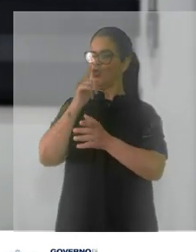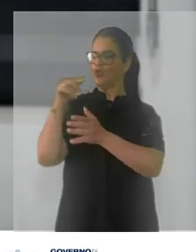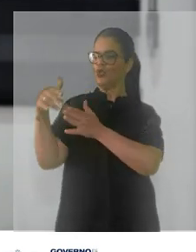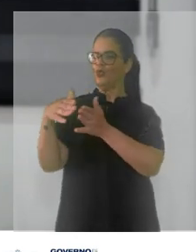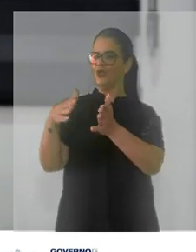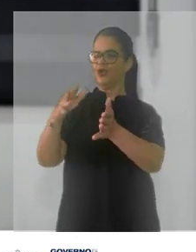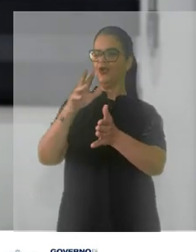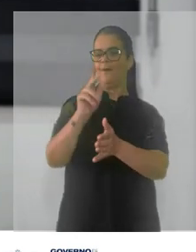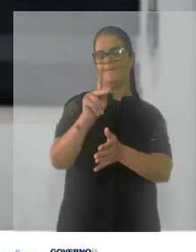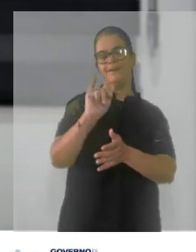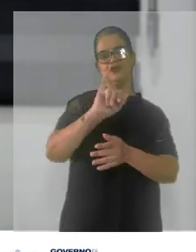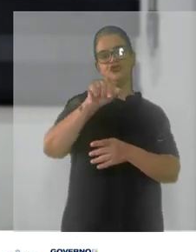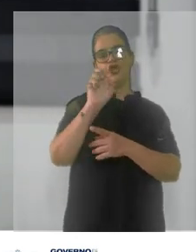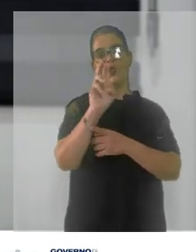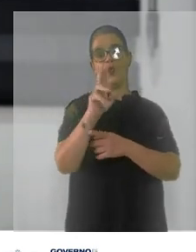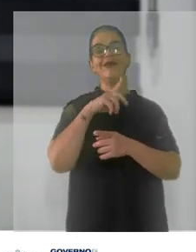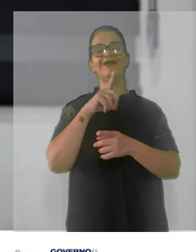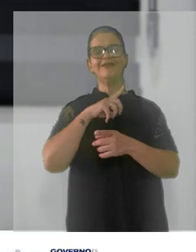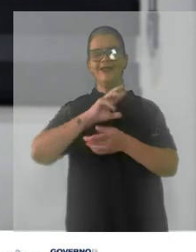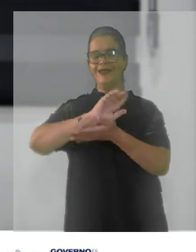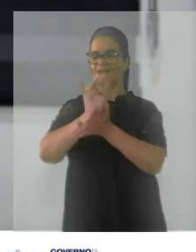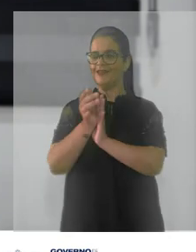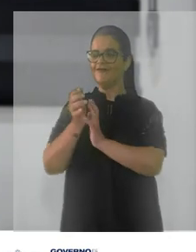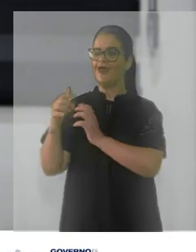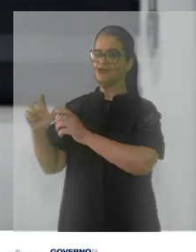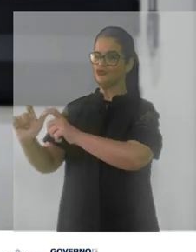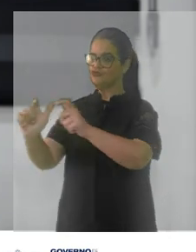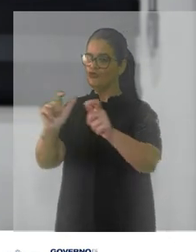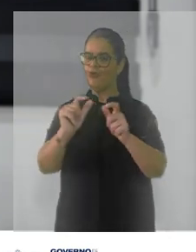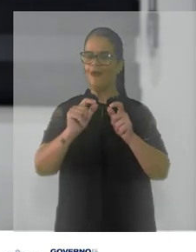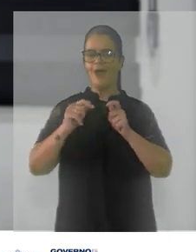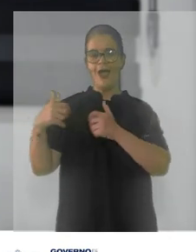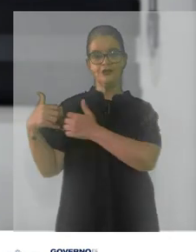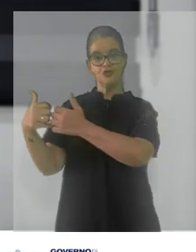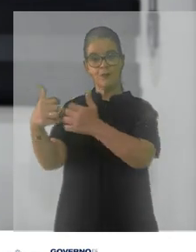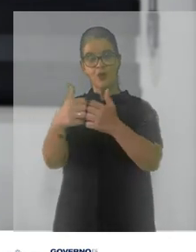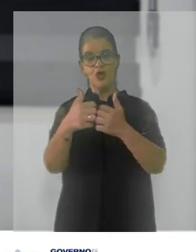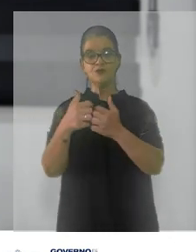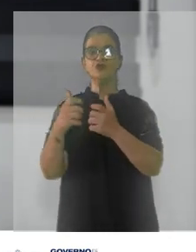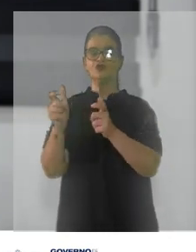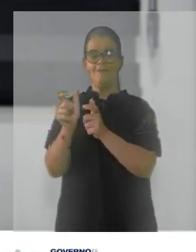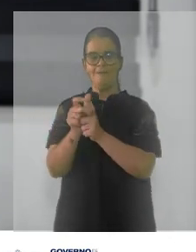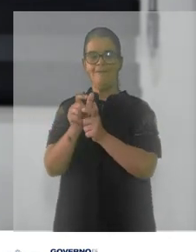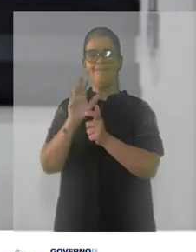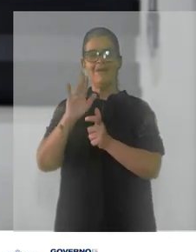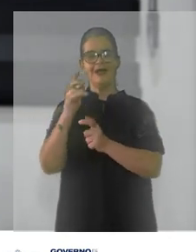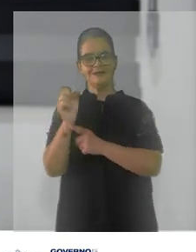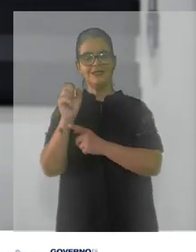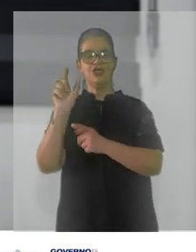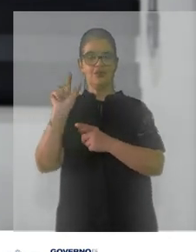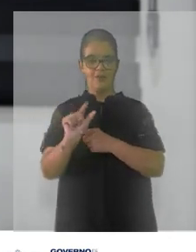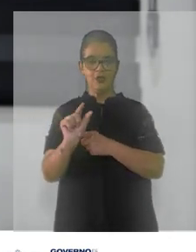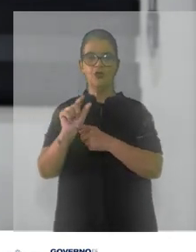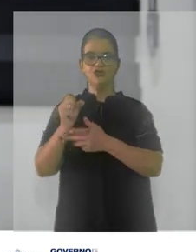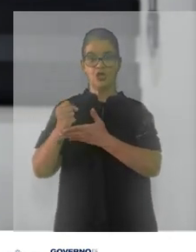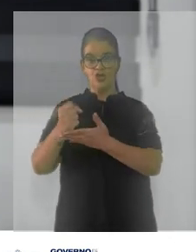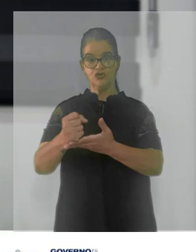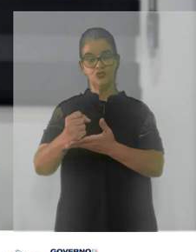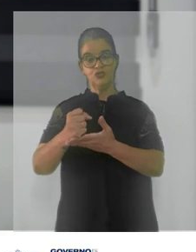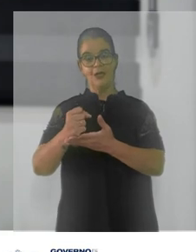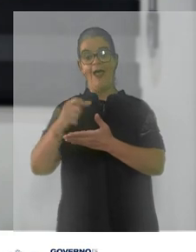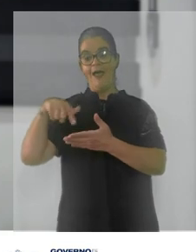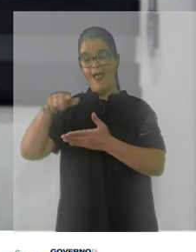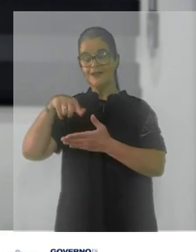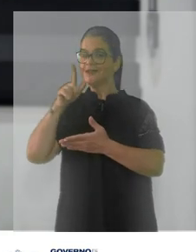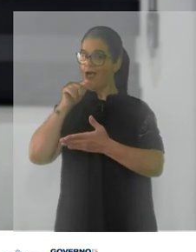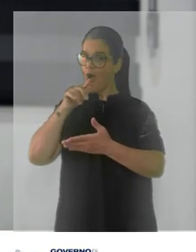diversos outros afluentes, diversas outras subbacias. O rio Pajeú vai dar no São Francisco, ou